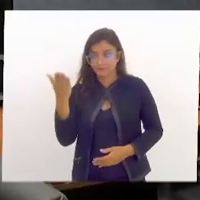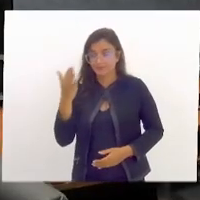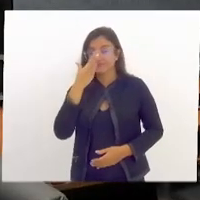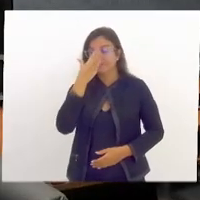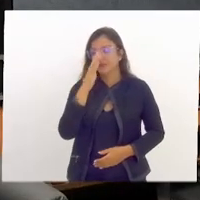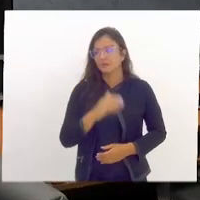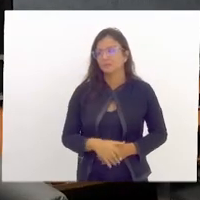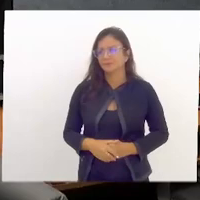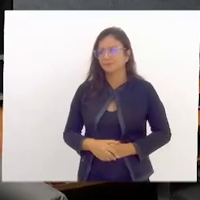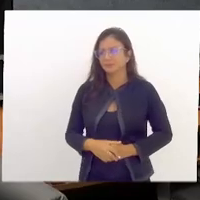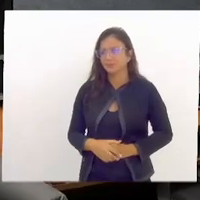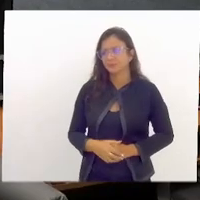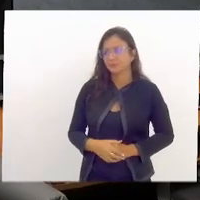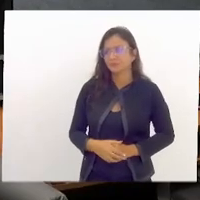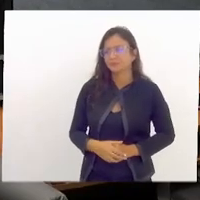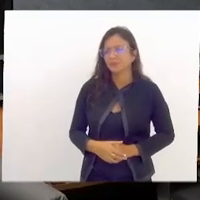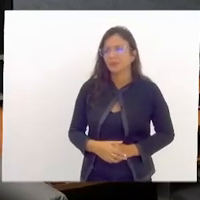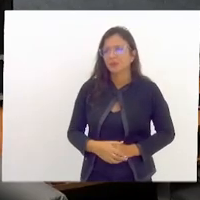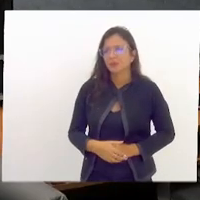Lucinha, quando